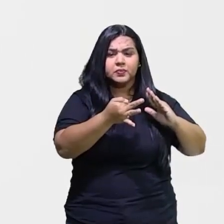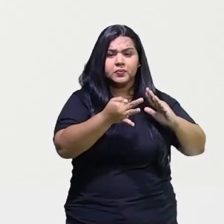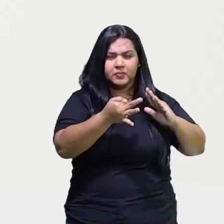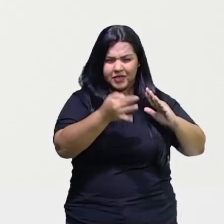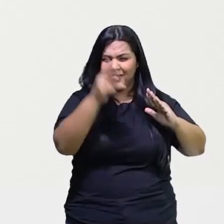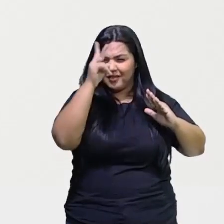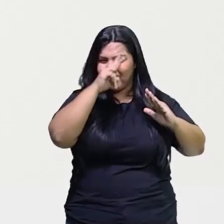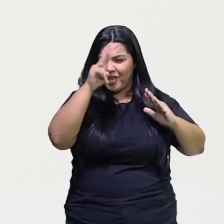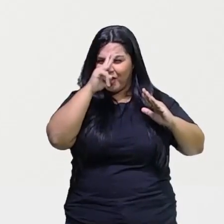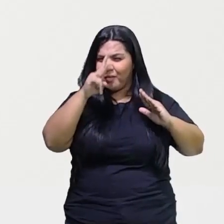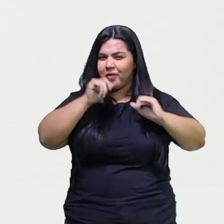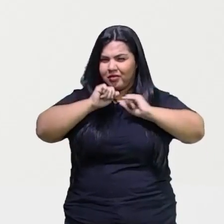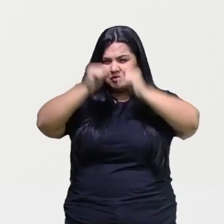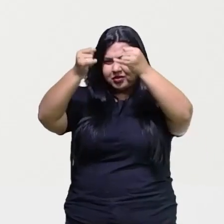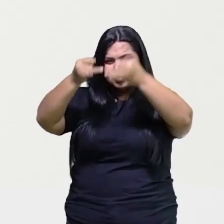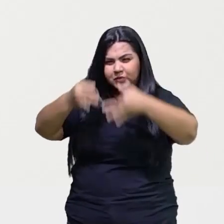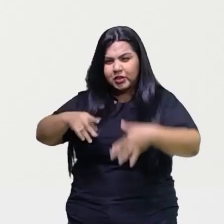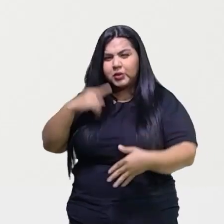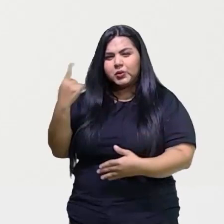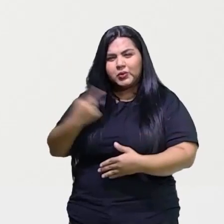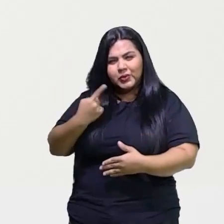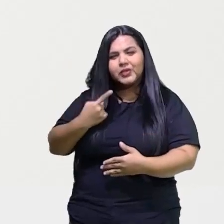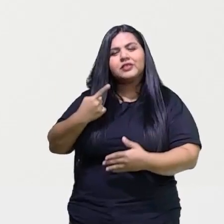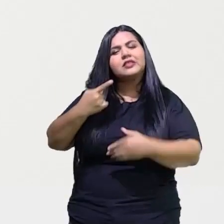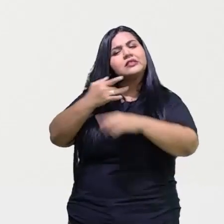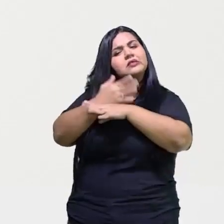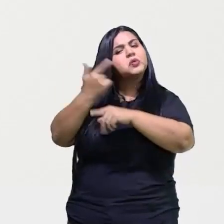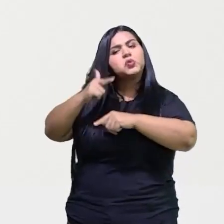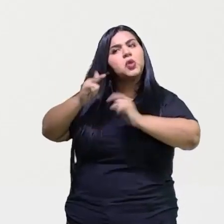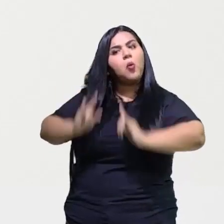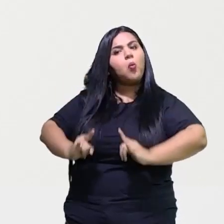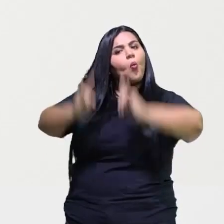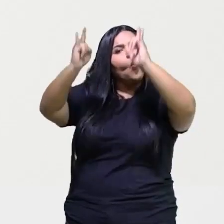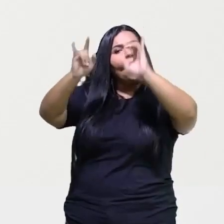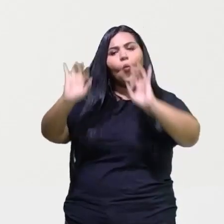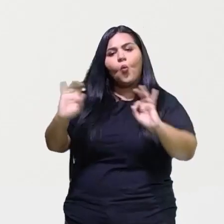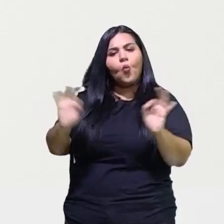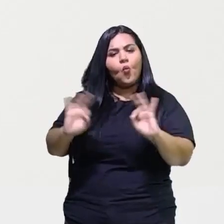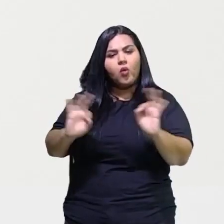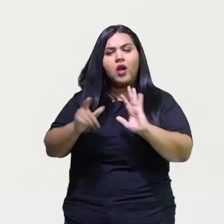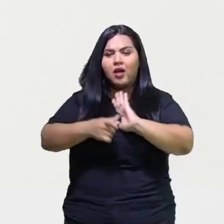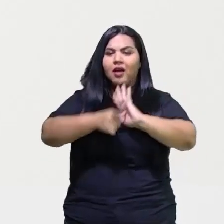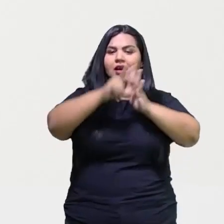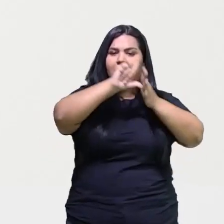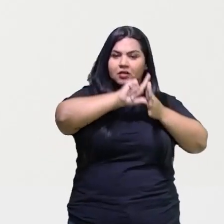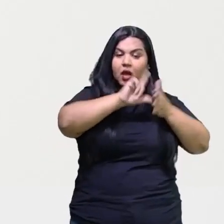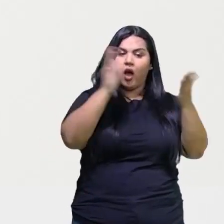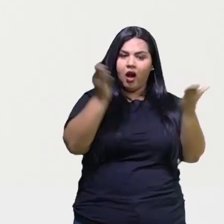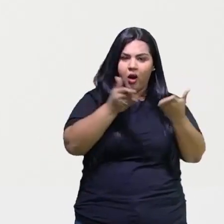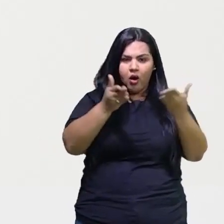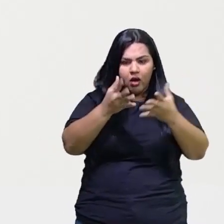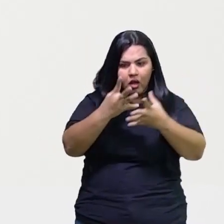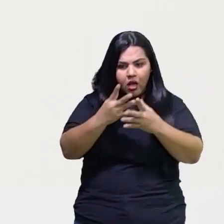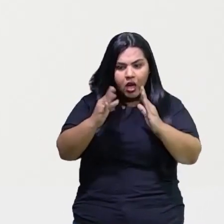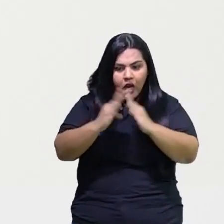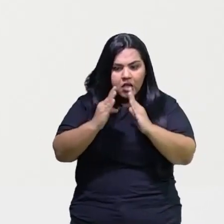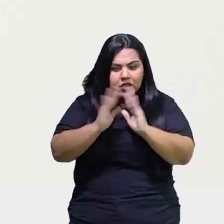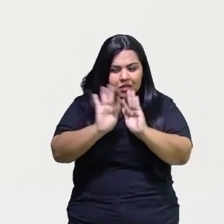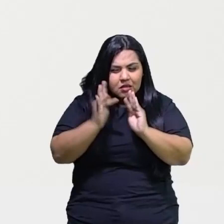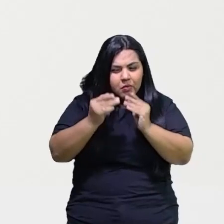Lembra que eu falei que a nossa cidade não tinha prédios, não tinha nada disso? Essas casinhas vão sumindo e o que vai